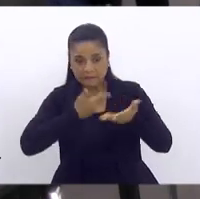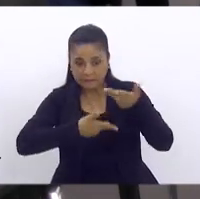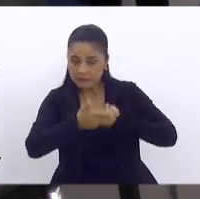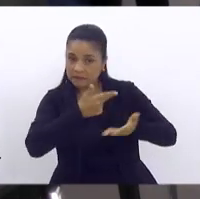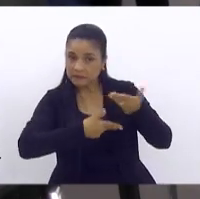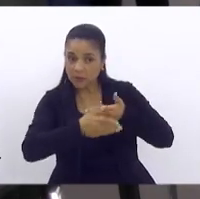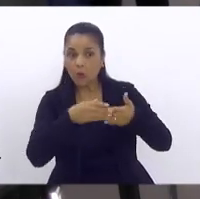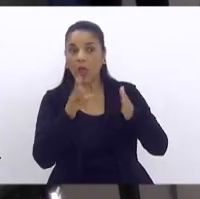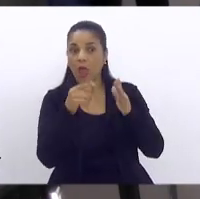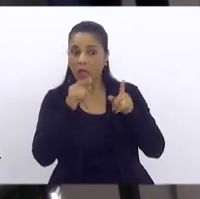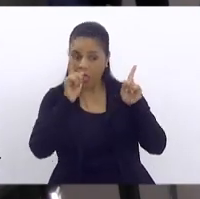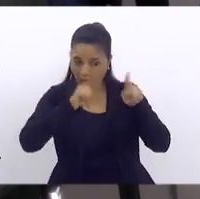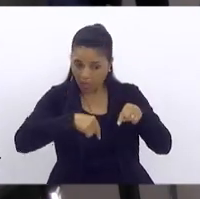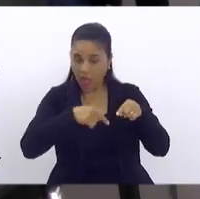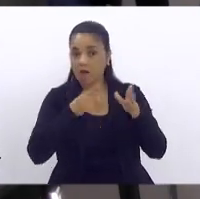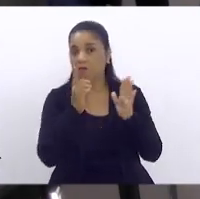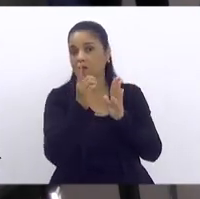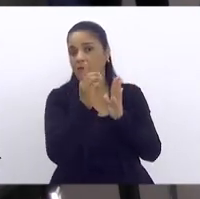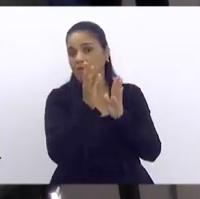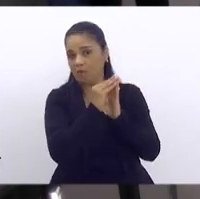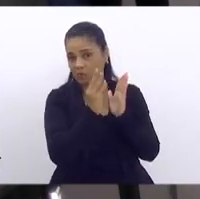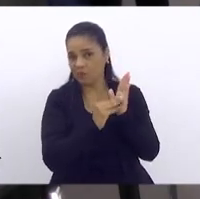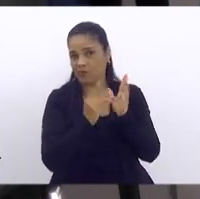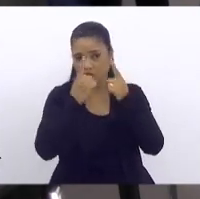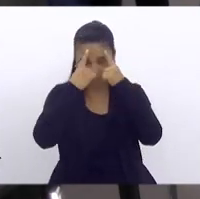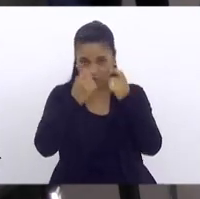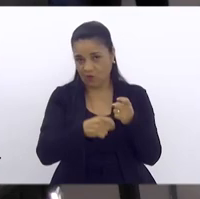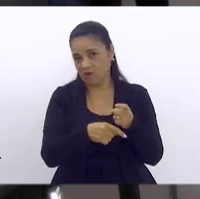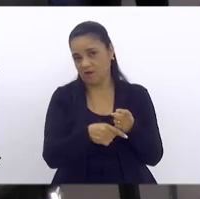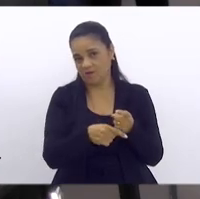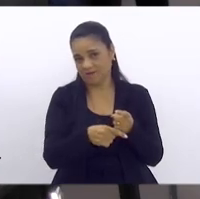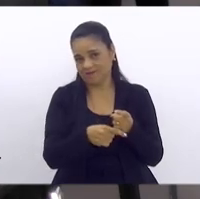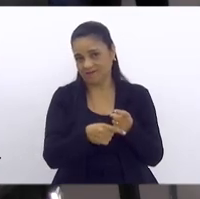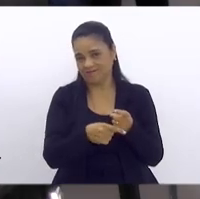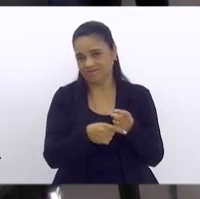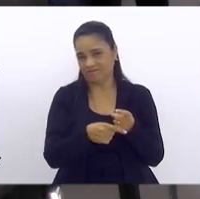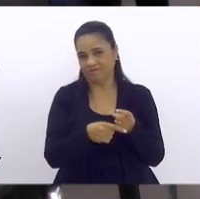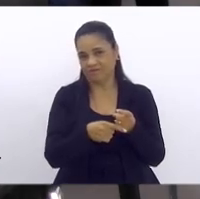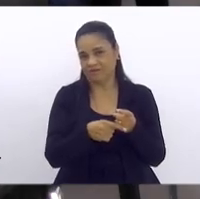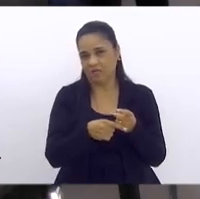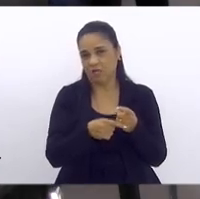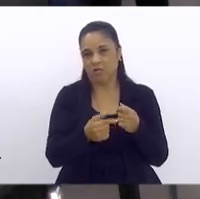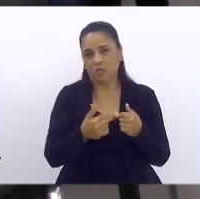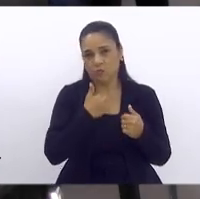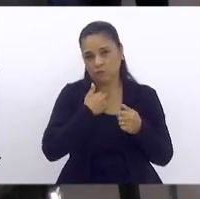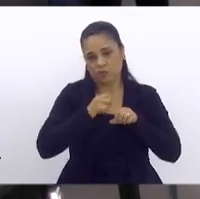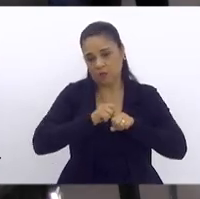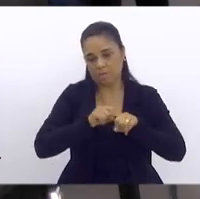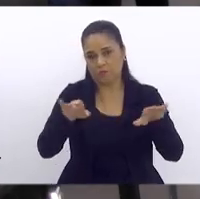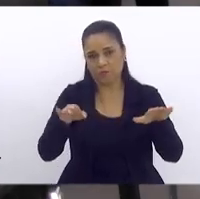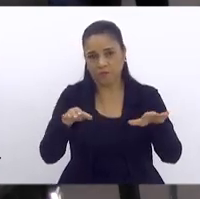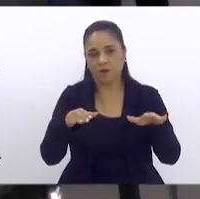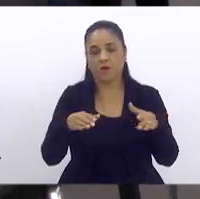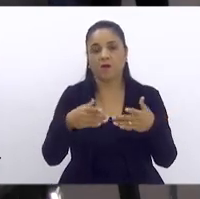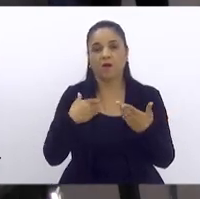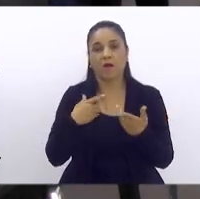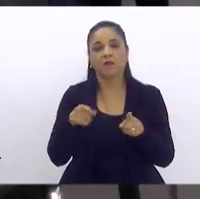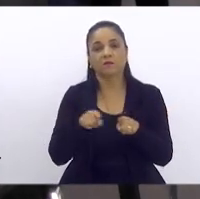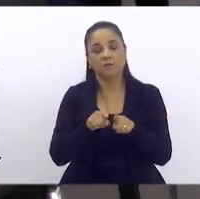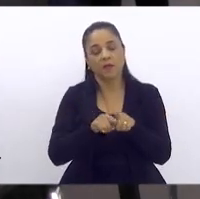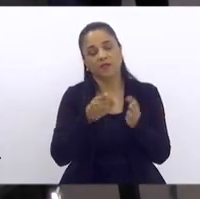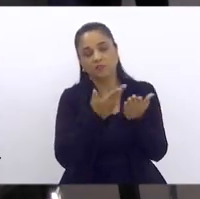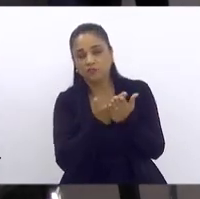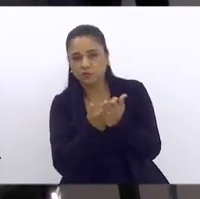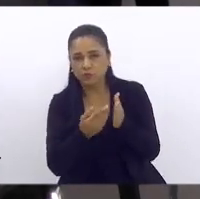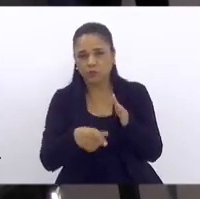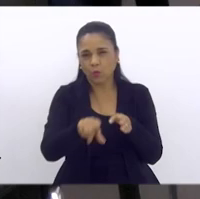trata de um conteúdo violento, que não deveria estar sendo mais disseminado ou mais recomendado, né? Assim como estudos anteriores já demonstraram